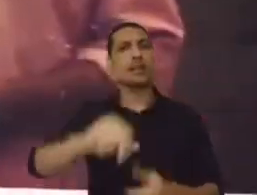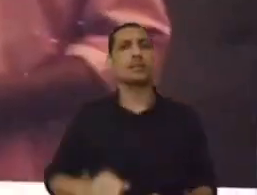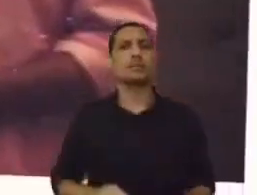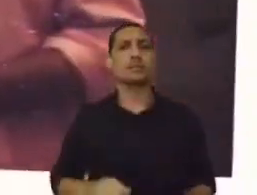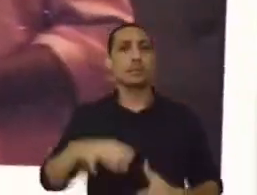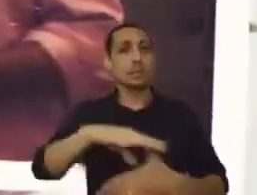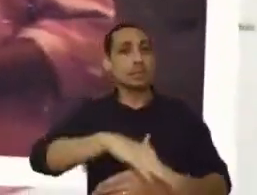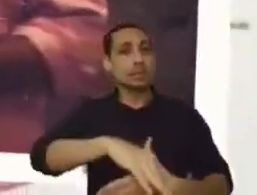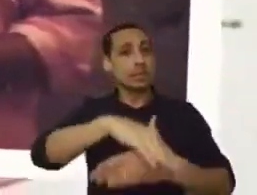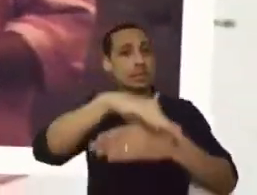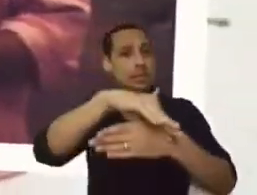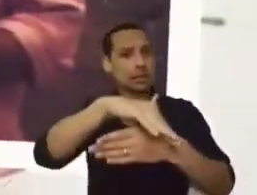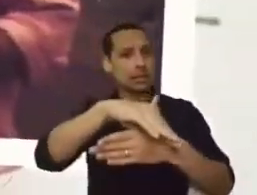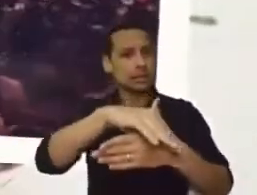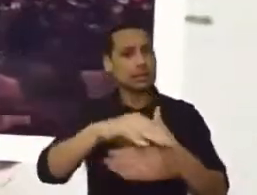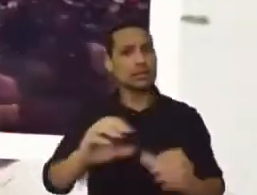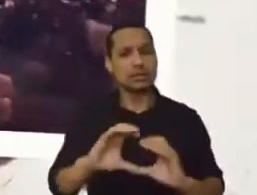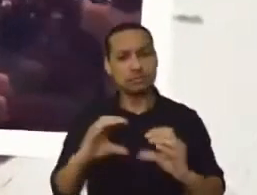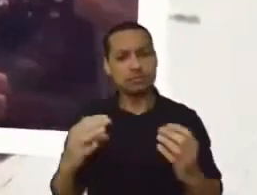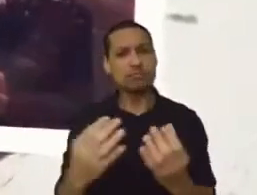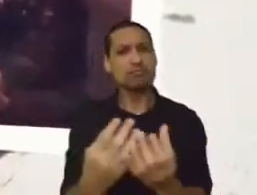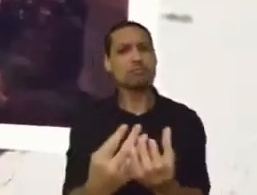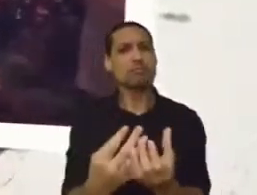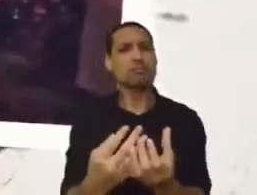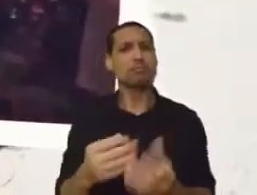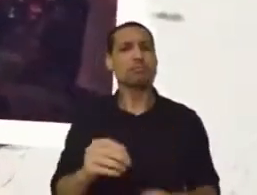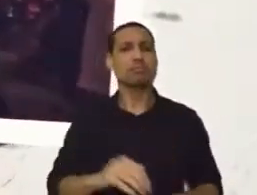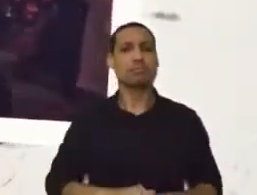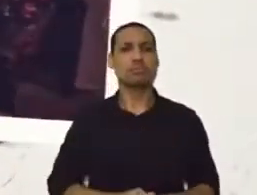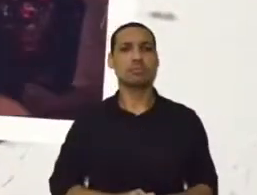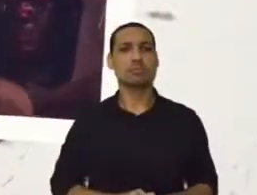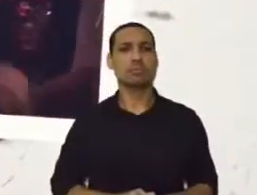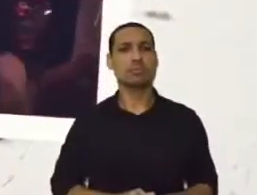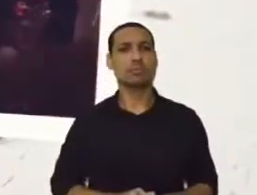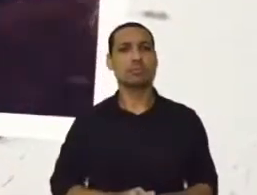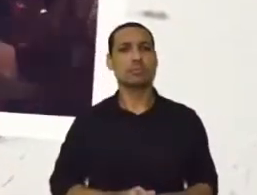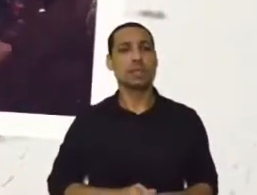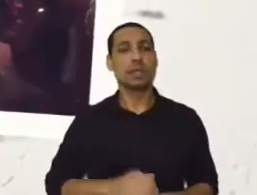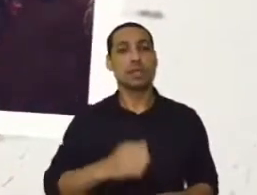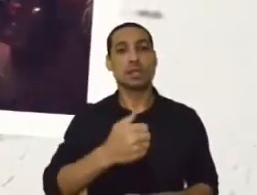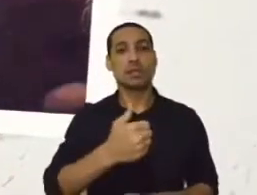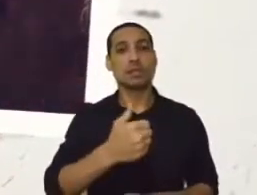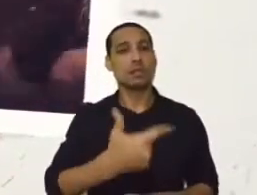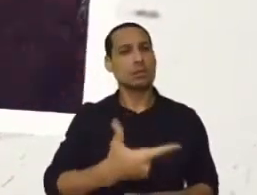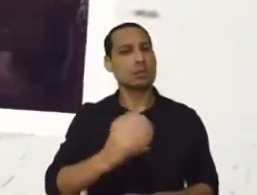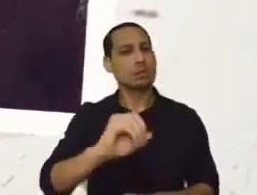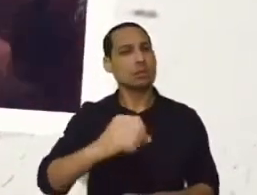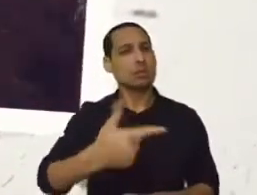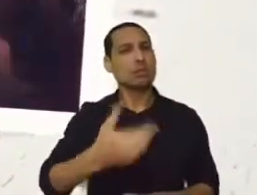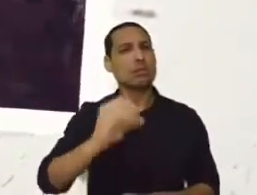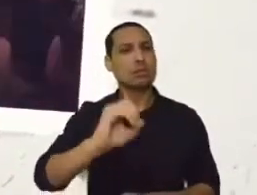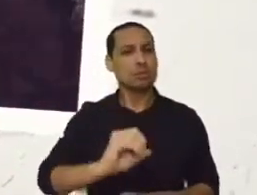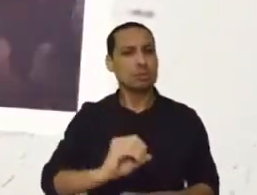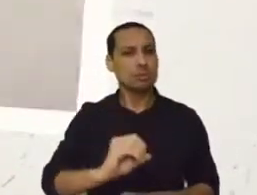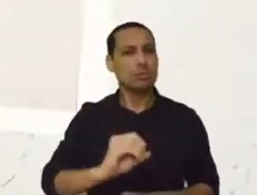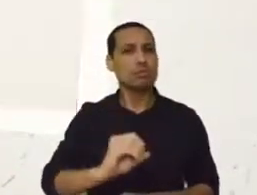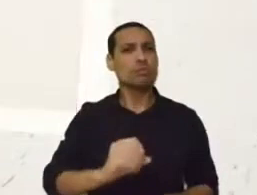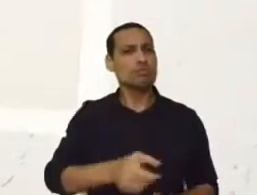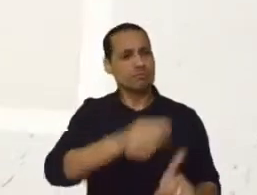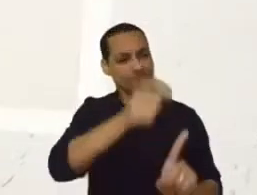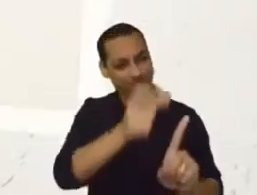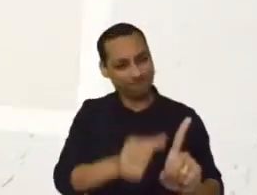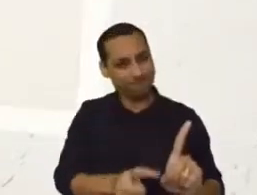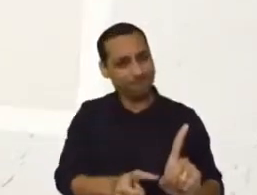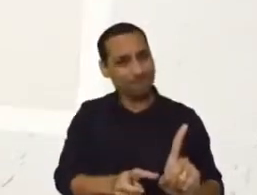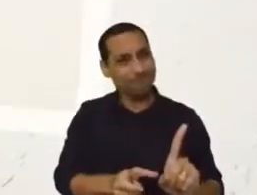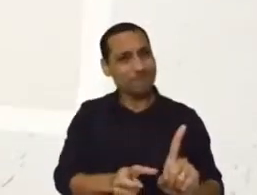morte, em 2020, participou do congresso da sua categoria, sempre com lucidez e sabedoria. Como dizia Bertolt Brecht,